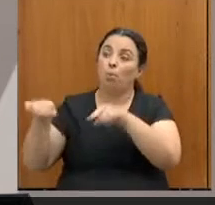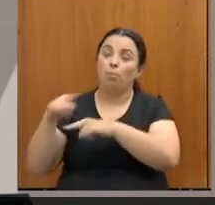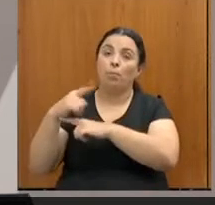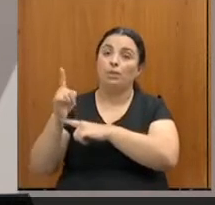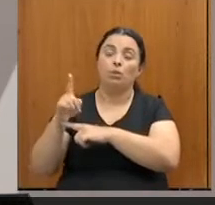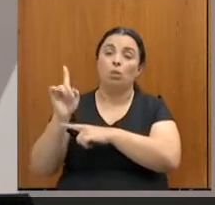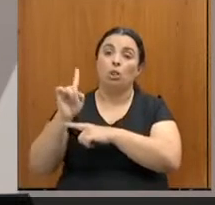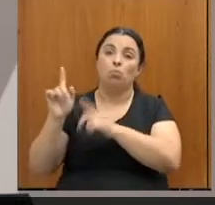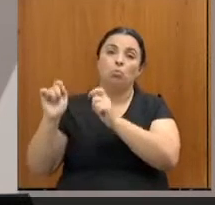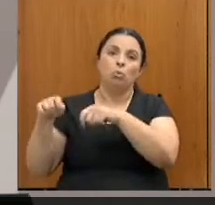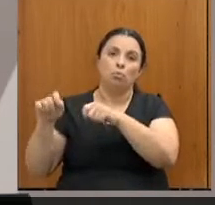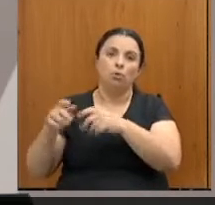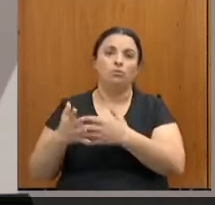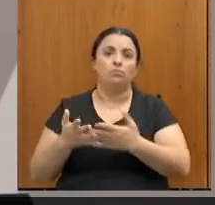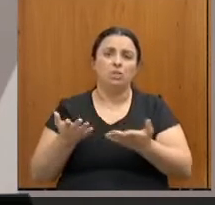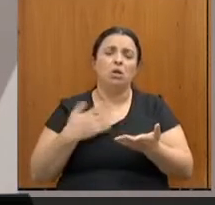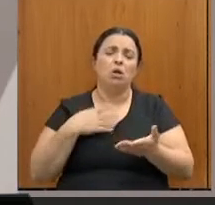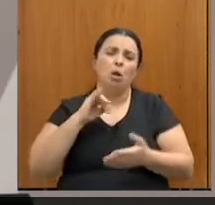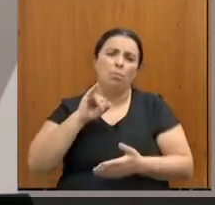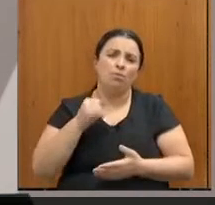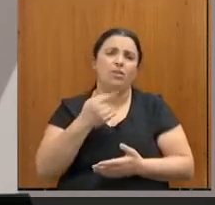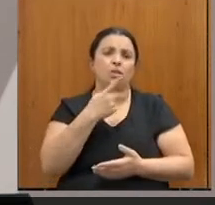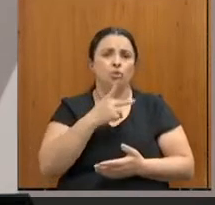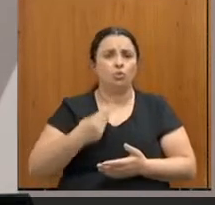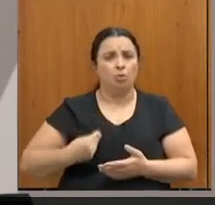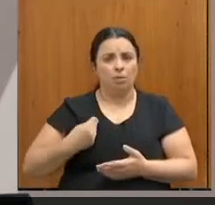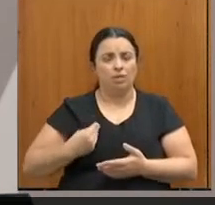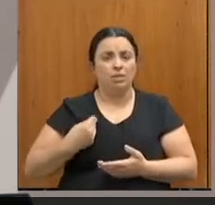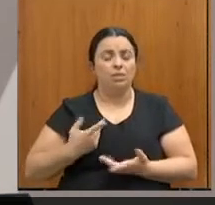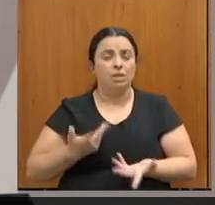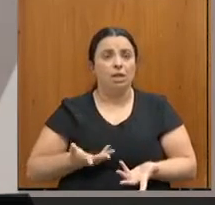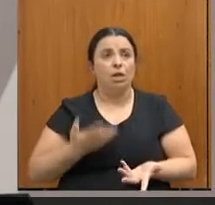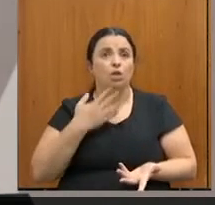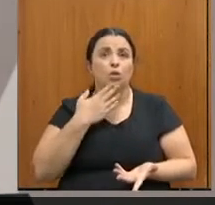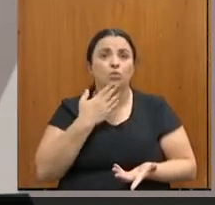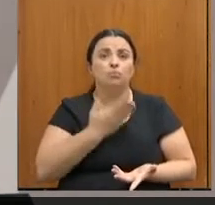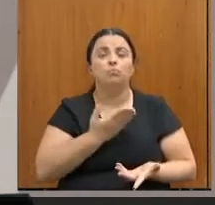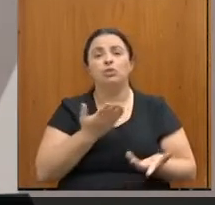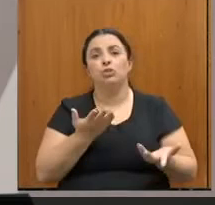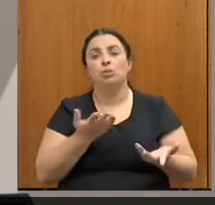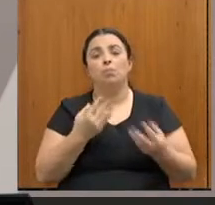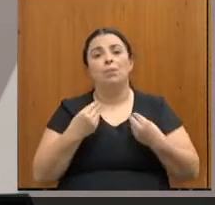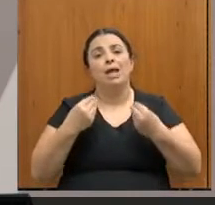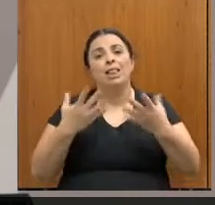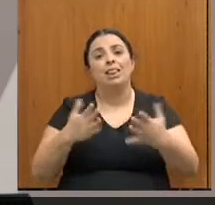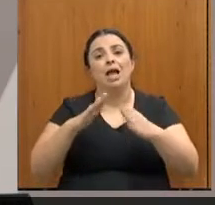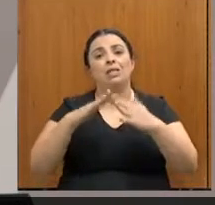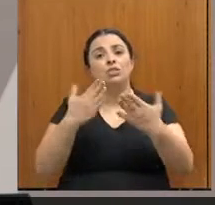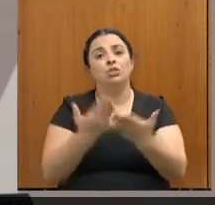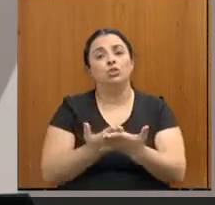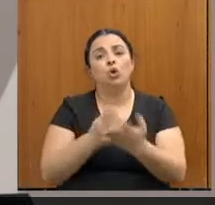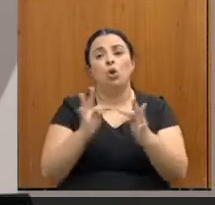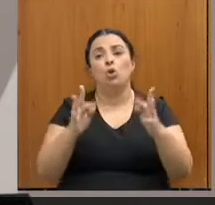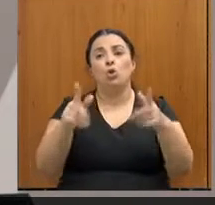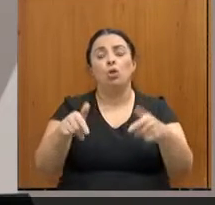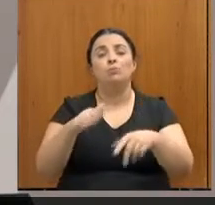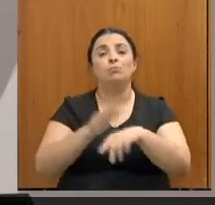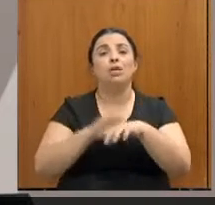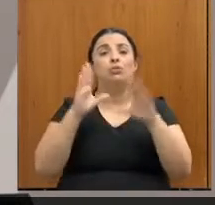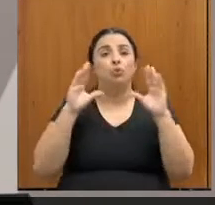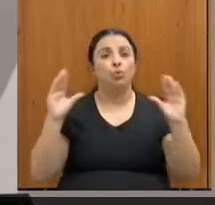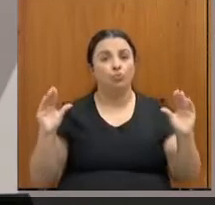e de uma estrutura melhor para possamos né Ter um melhor conforto as nossas escolas